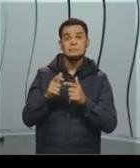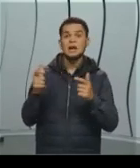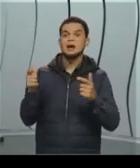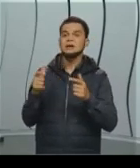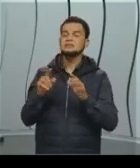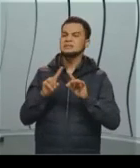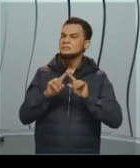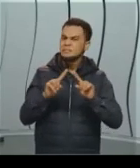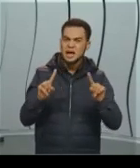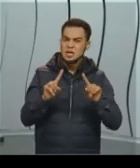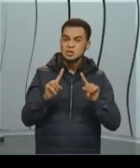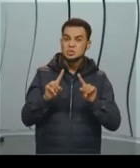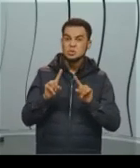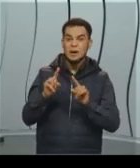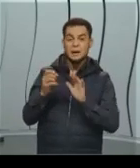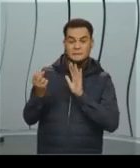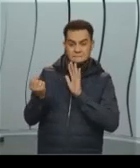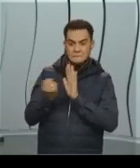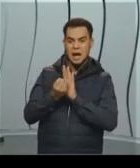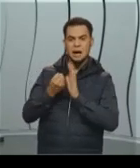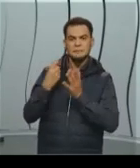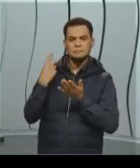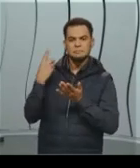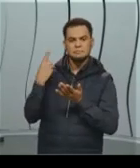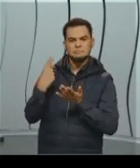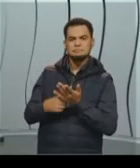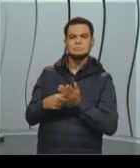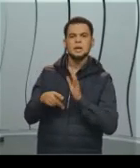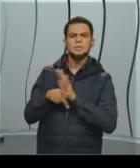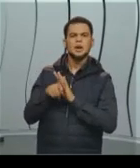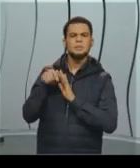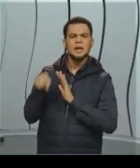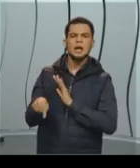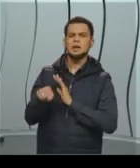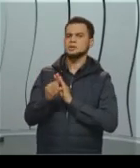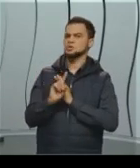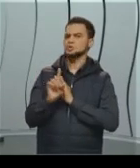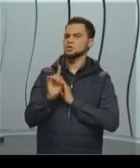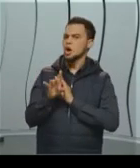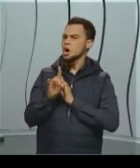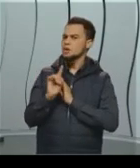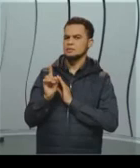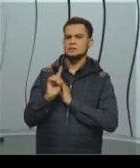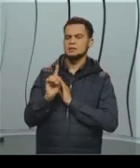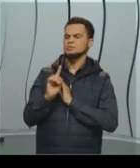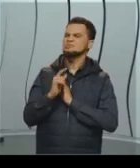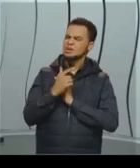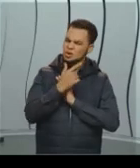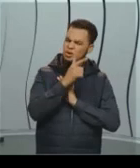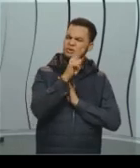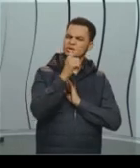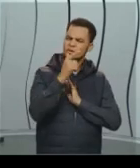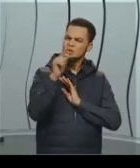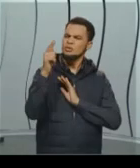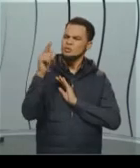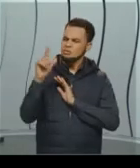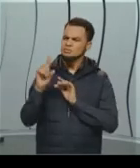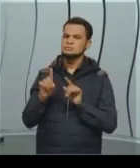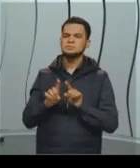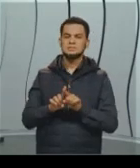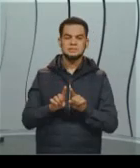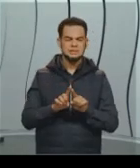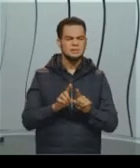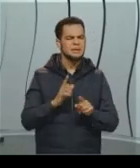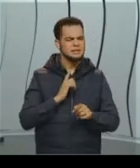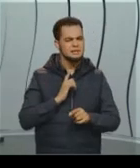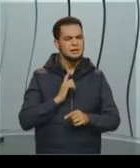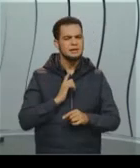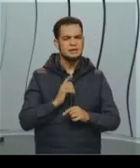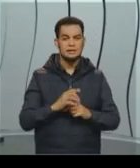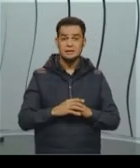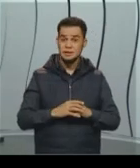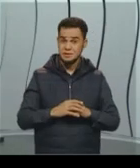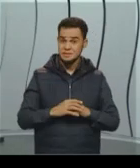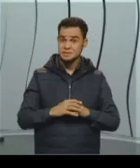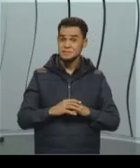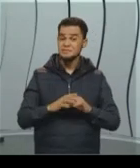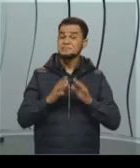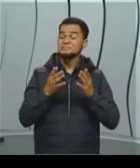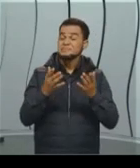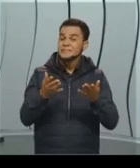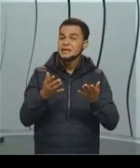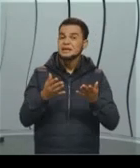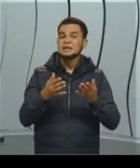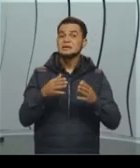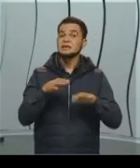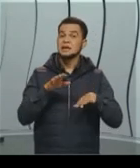mas elas não são norma. Então, é importante a gente repensar mesmo, porque esse discurso ele é muito sustentado, né? Associando a África